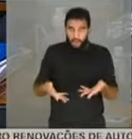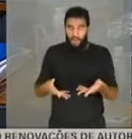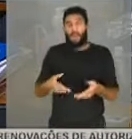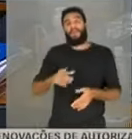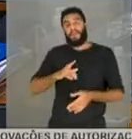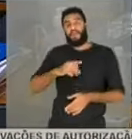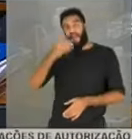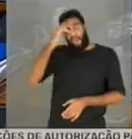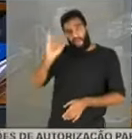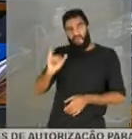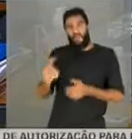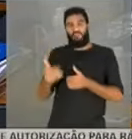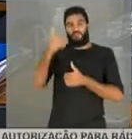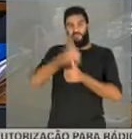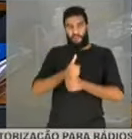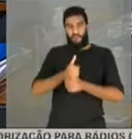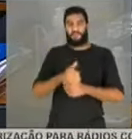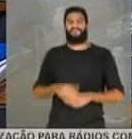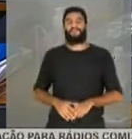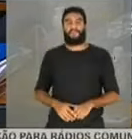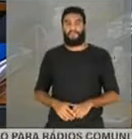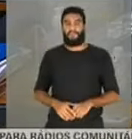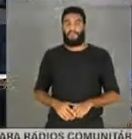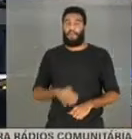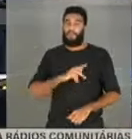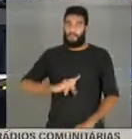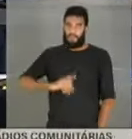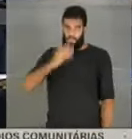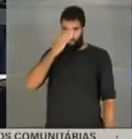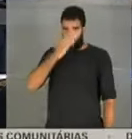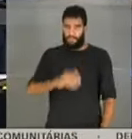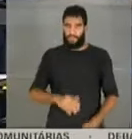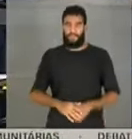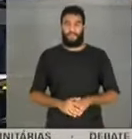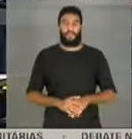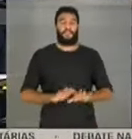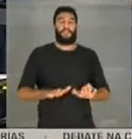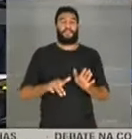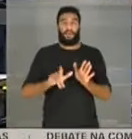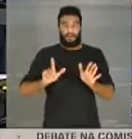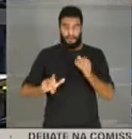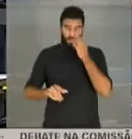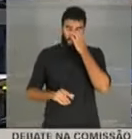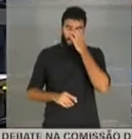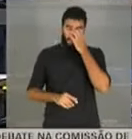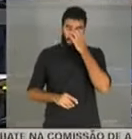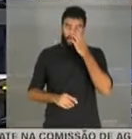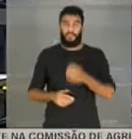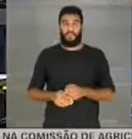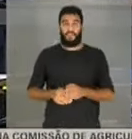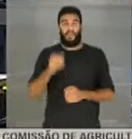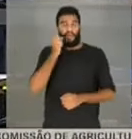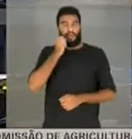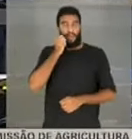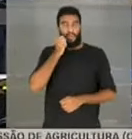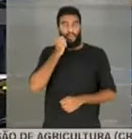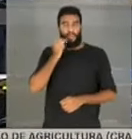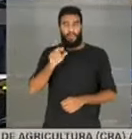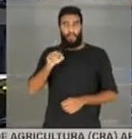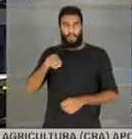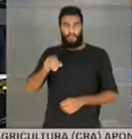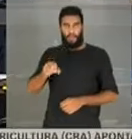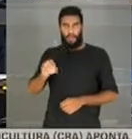fosse concretizado. Obrigado, senhor presidente. Eu queria, antes de passar a palavra para o senador Marcos Rogério, eu